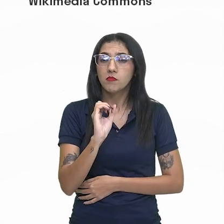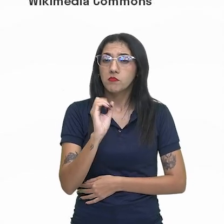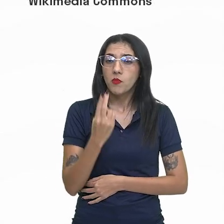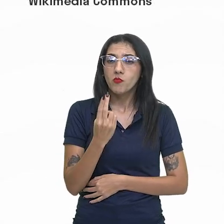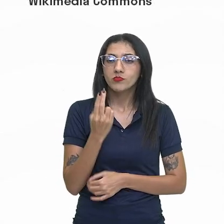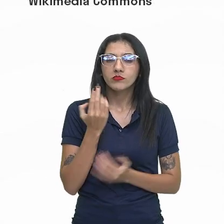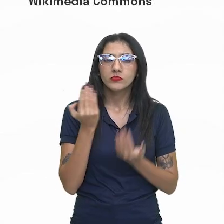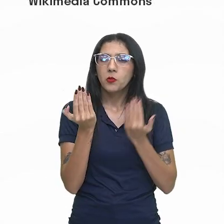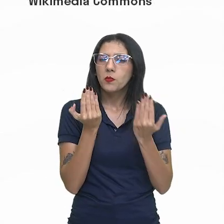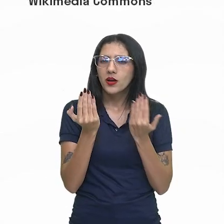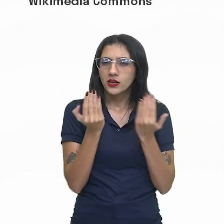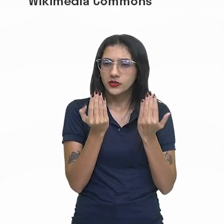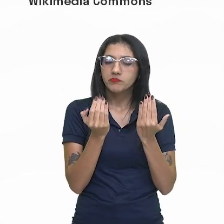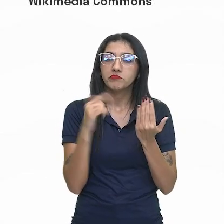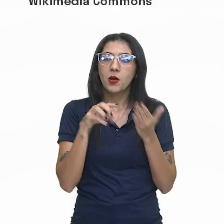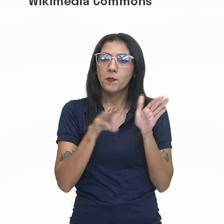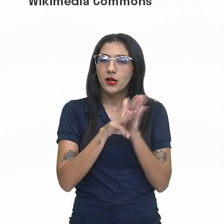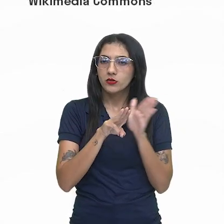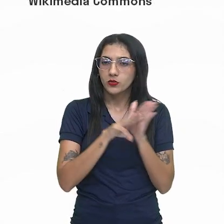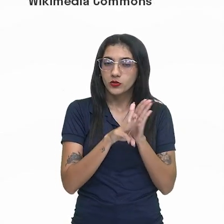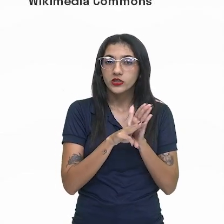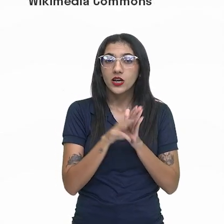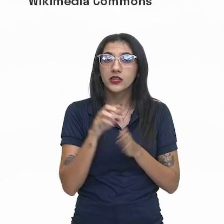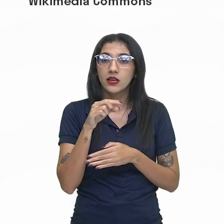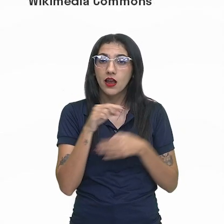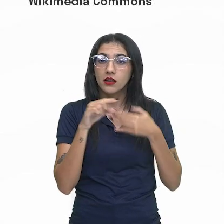o Durkheim vai adotar